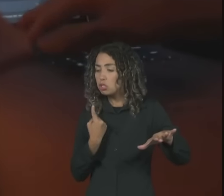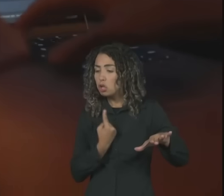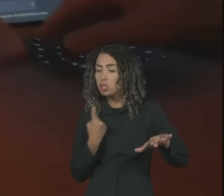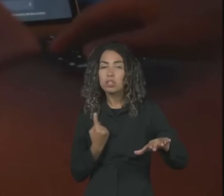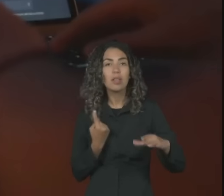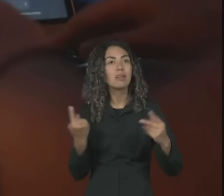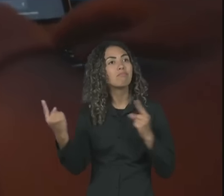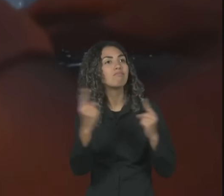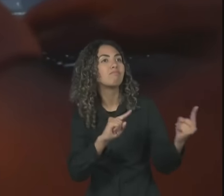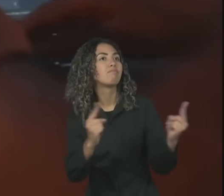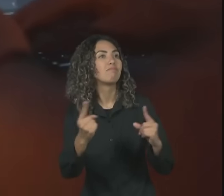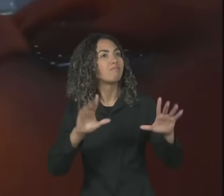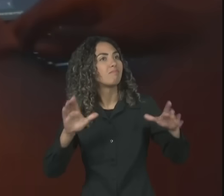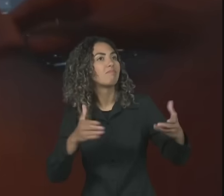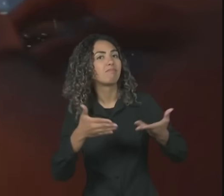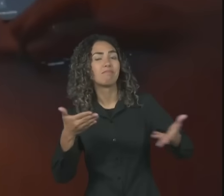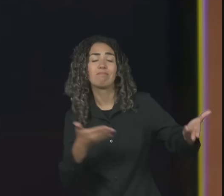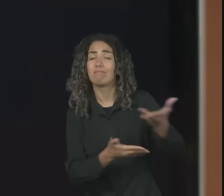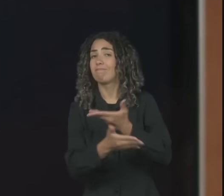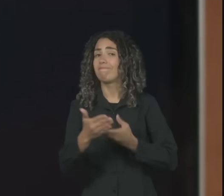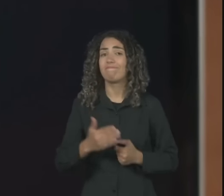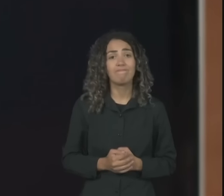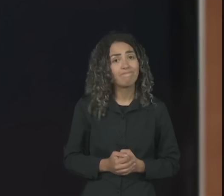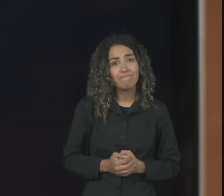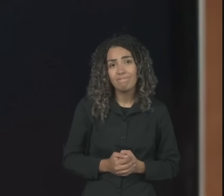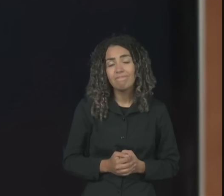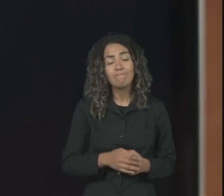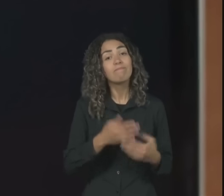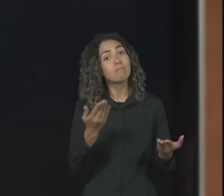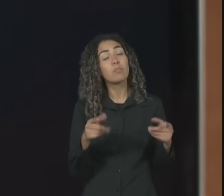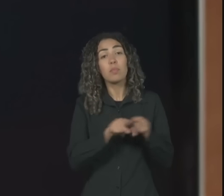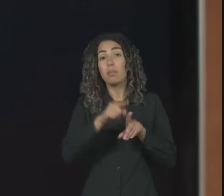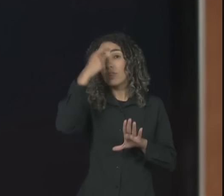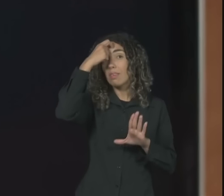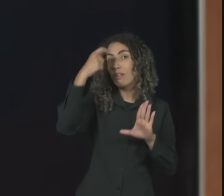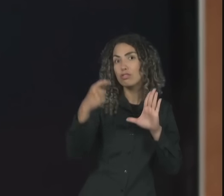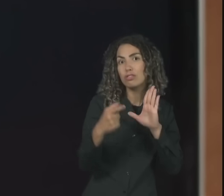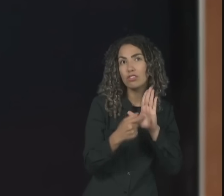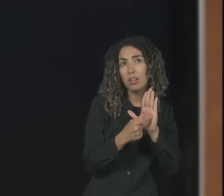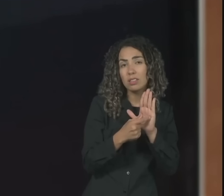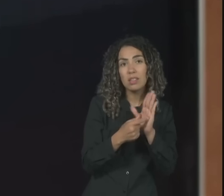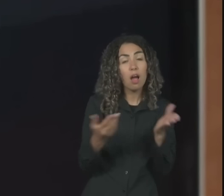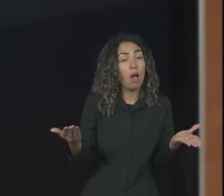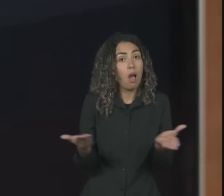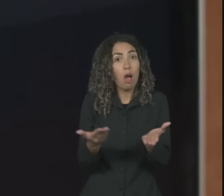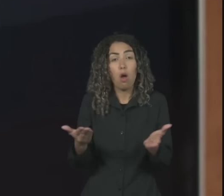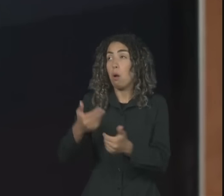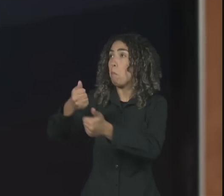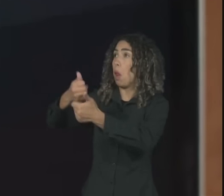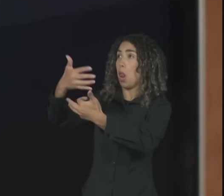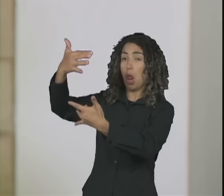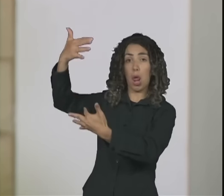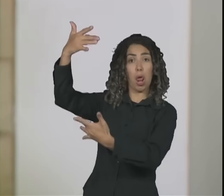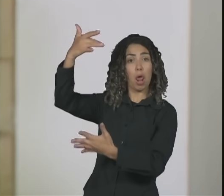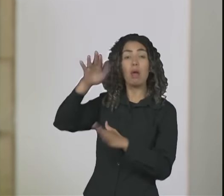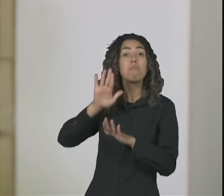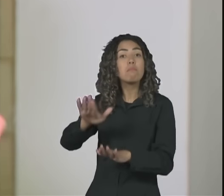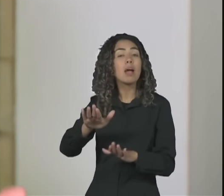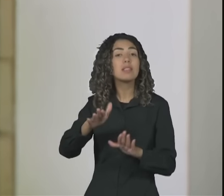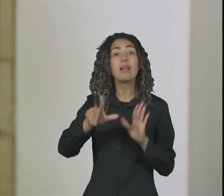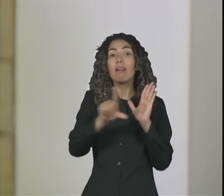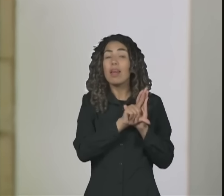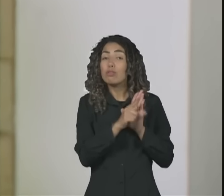temos uma inteligência artificial que vem se desenvolvendo com muita dificuldade de regulação. Então, não dá